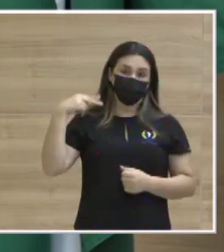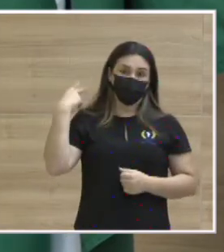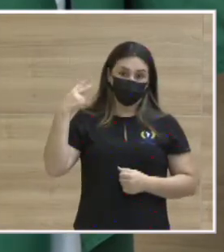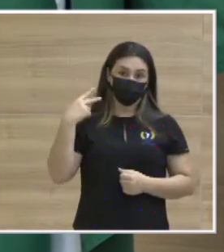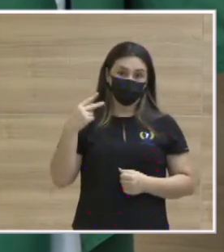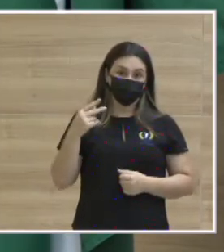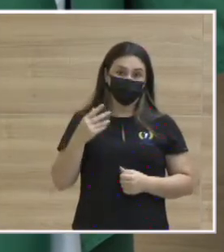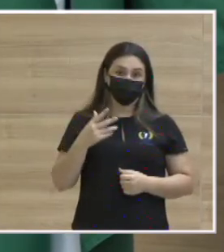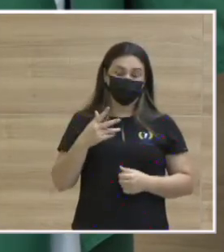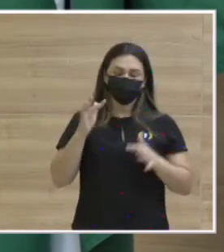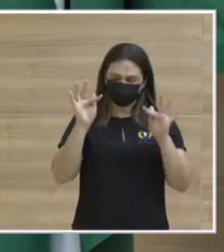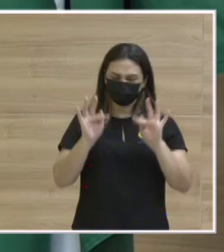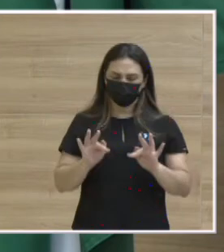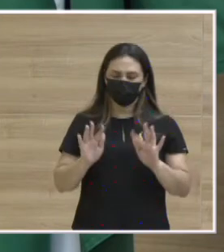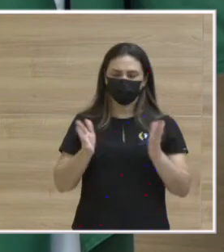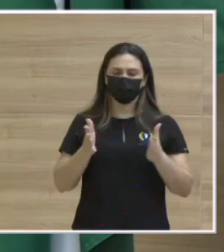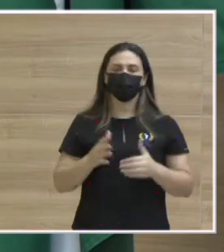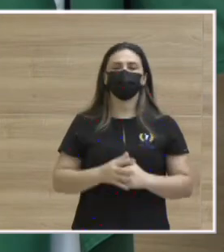também a minha fala,